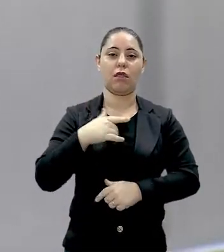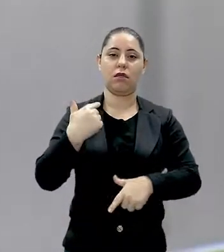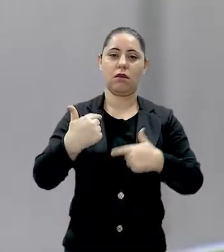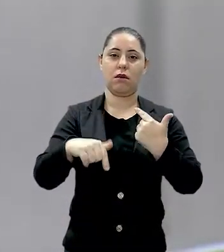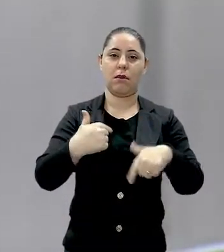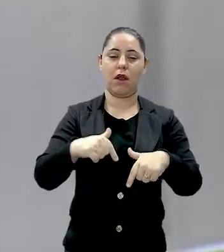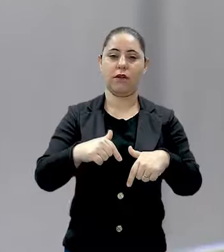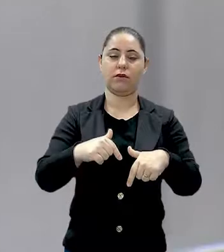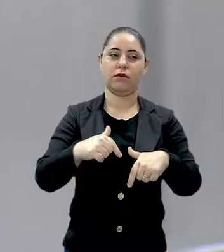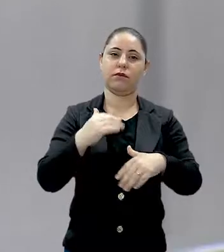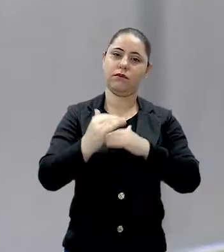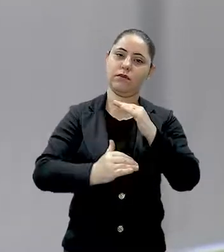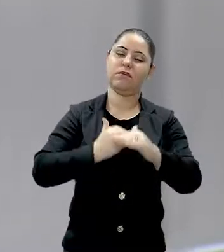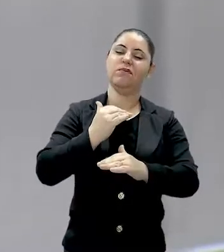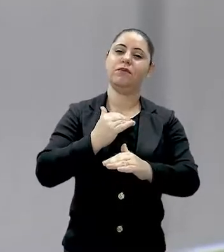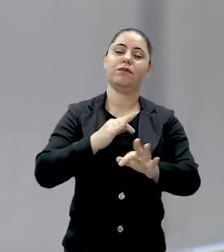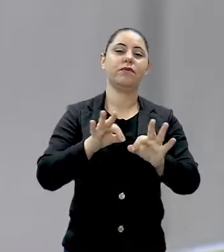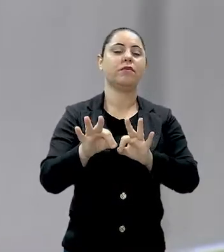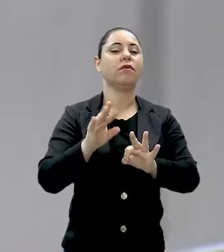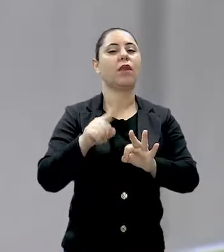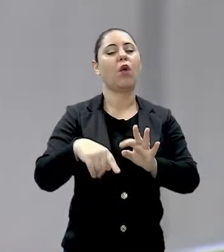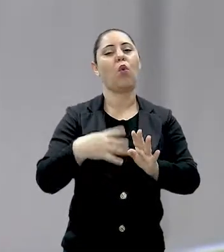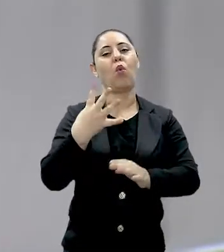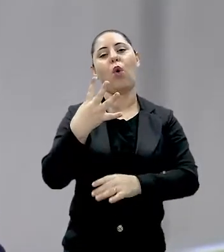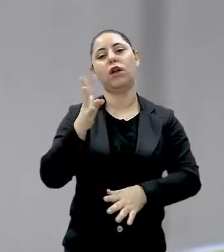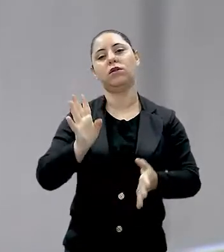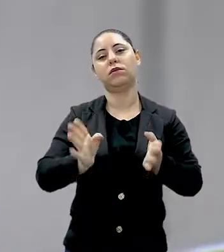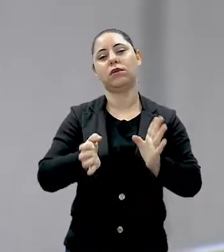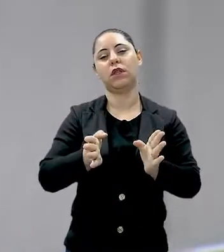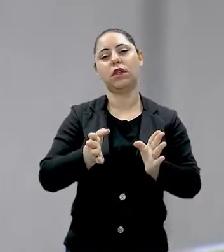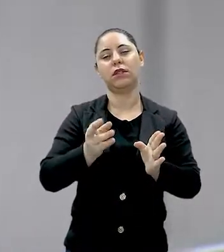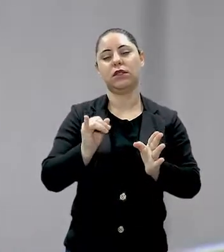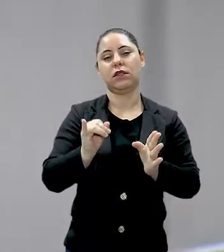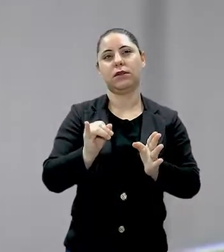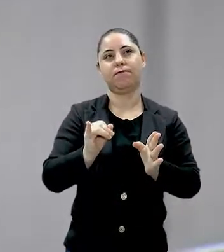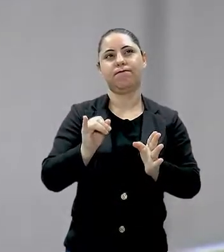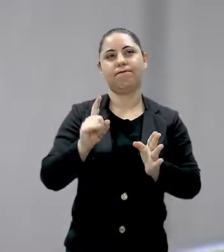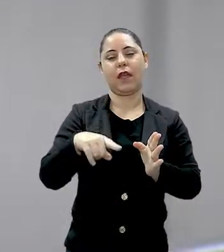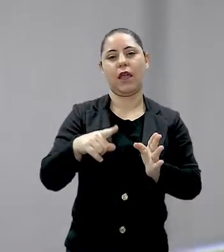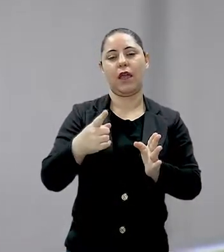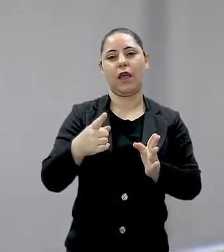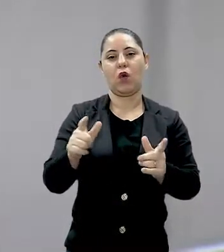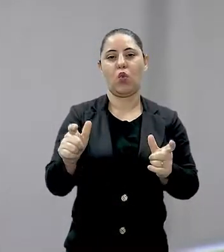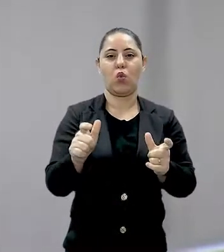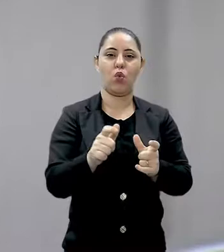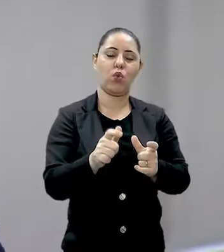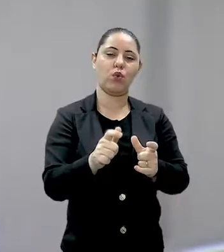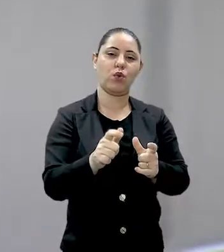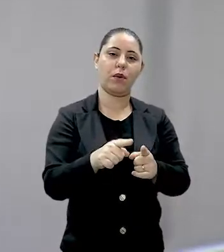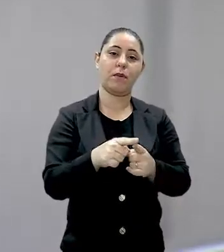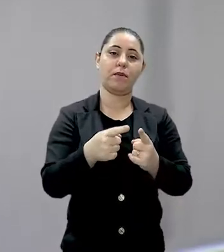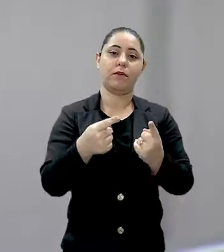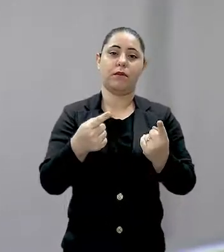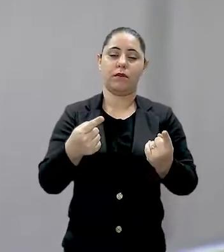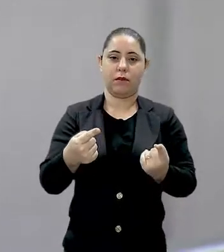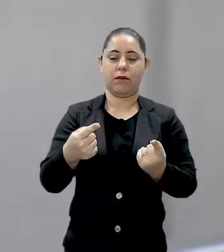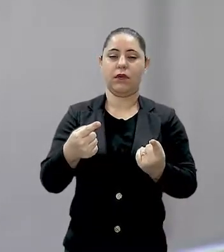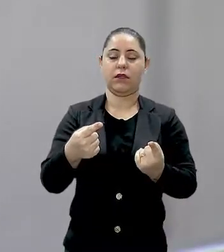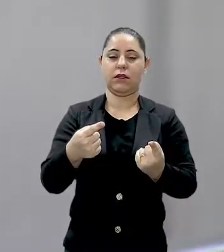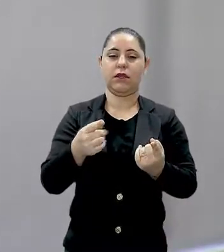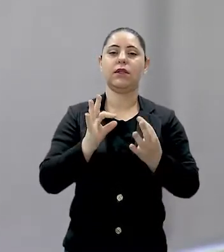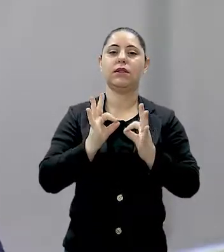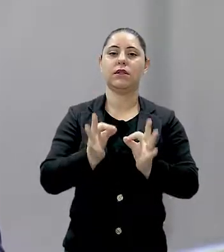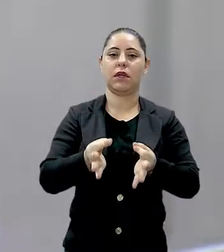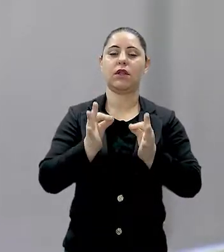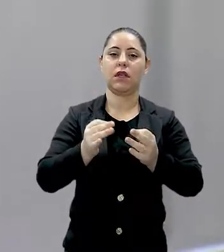já desempenhados, é óbvio que um 4º mandato, mesmo que seja um mais curto,